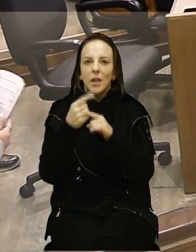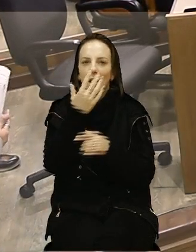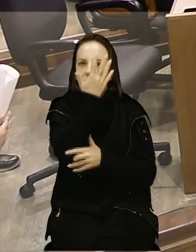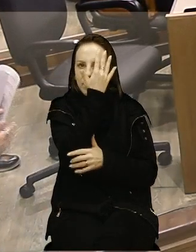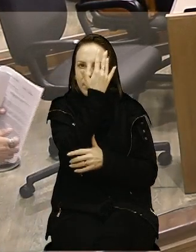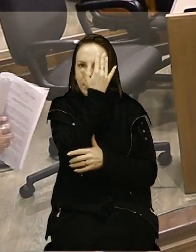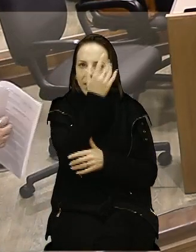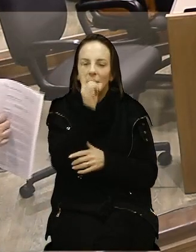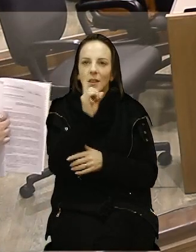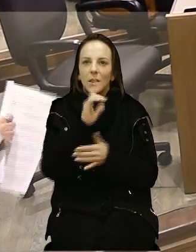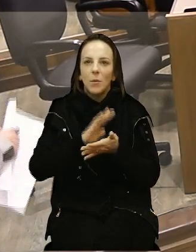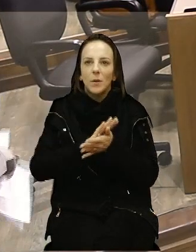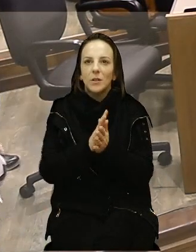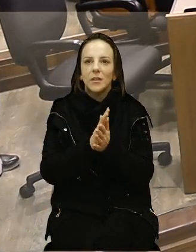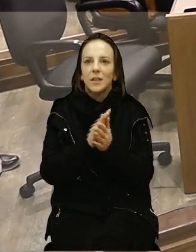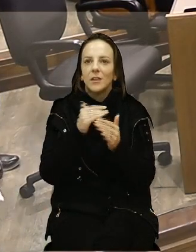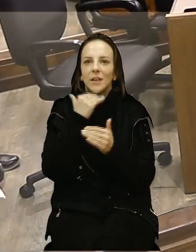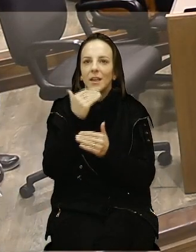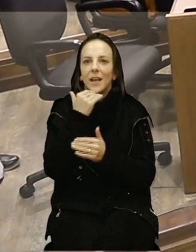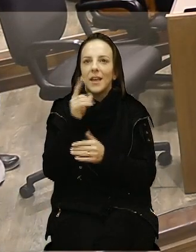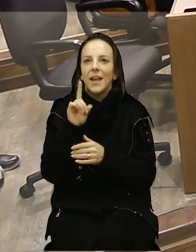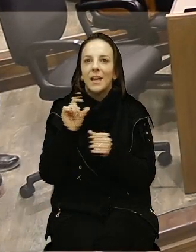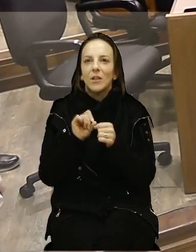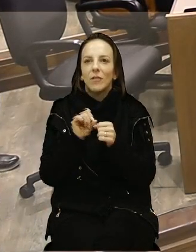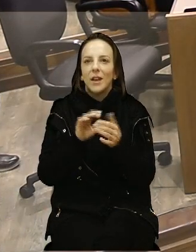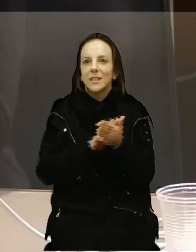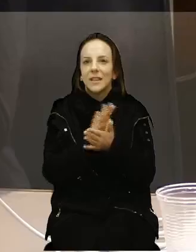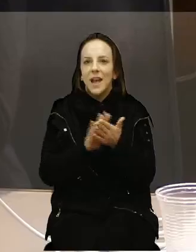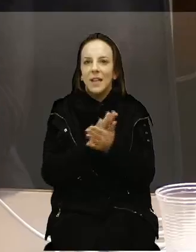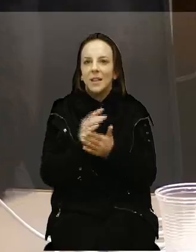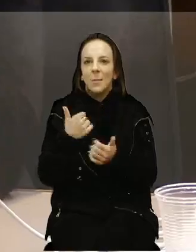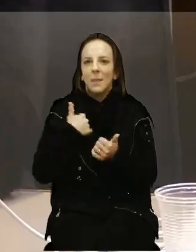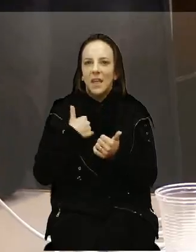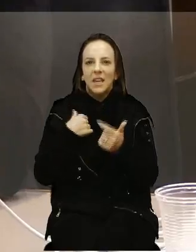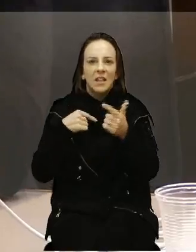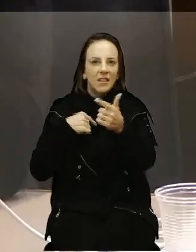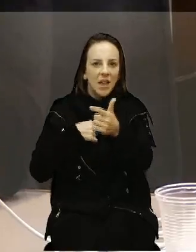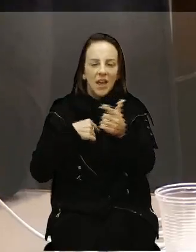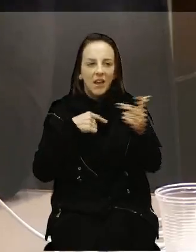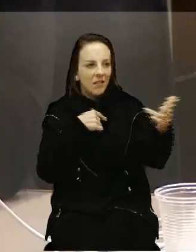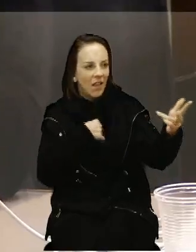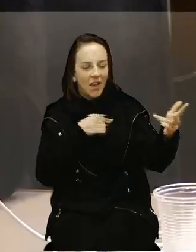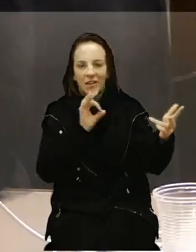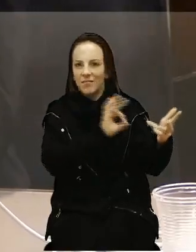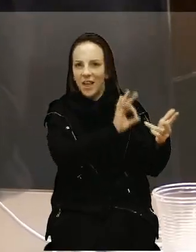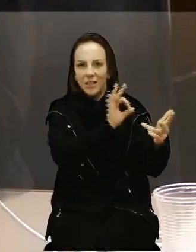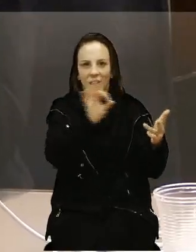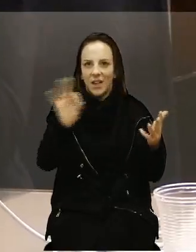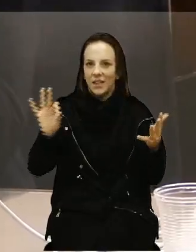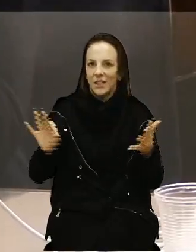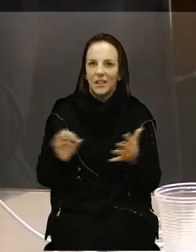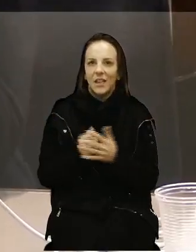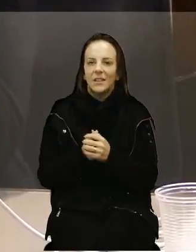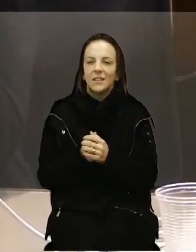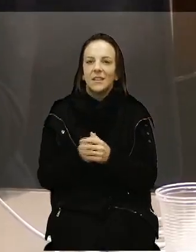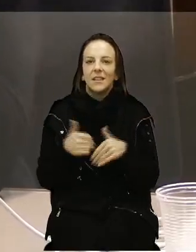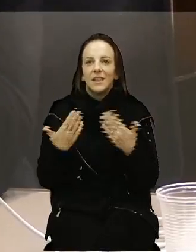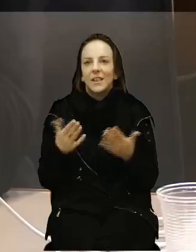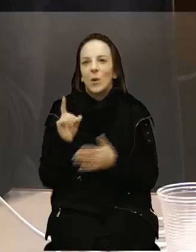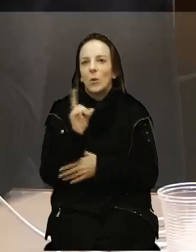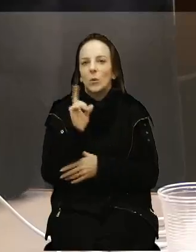ele não faz para ninguém as coisas, ele não atende nenhuma demanda, nem minha, nem do vereador aqui. Então a dele também não foi atendida,